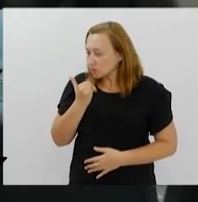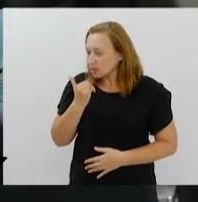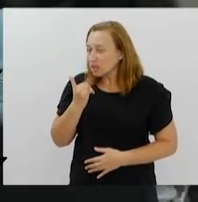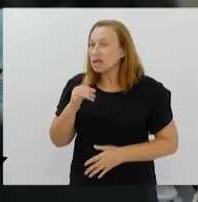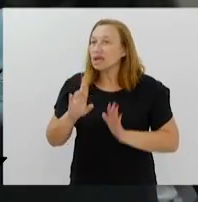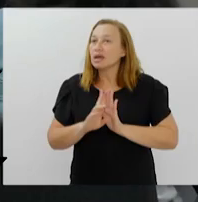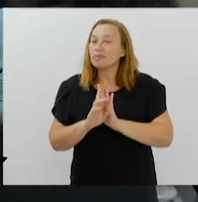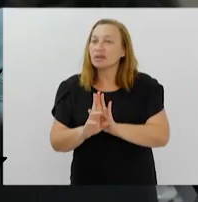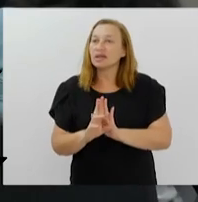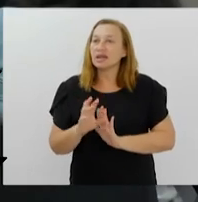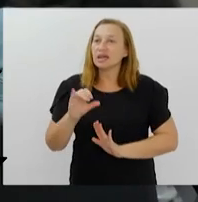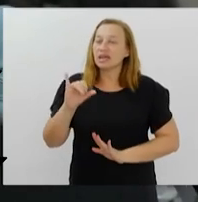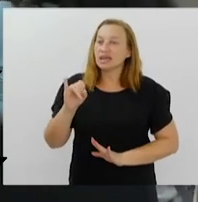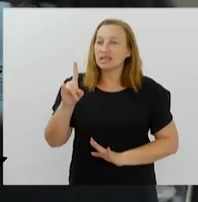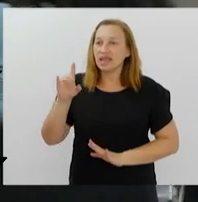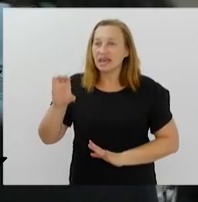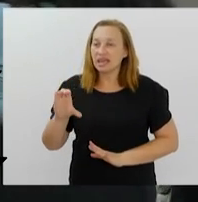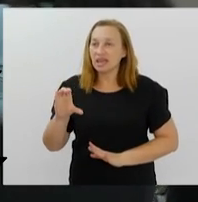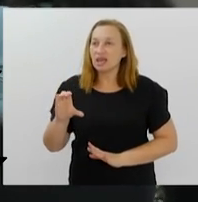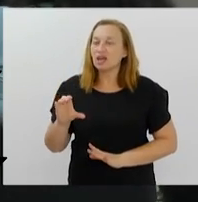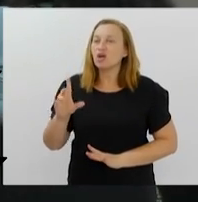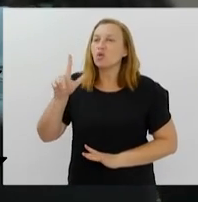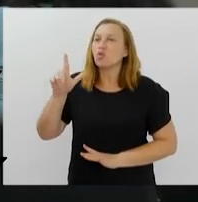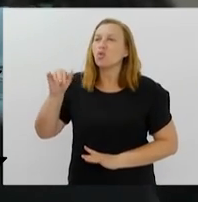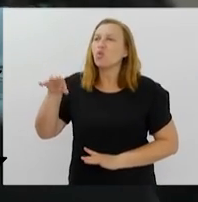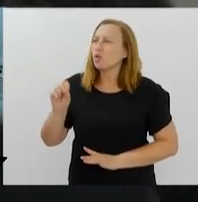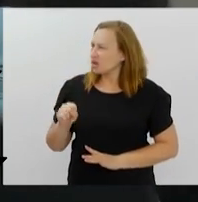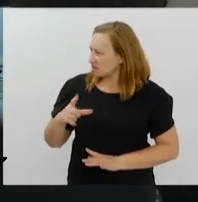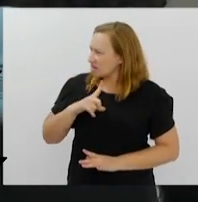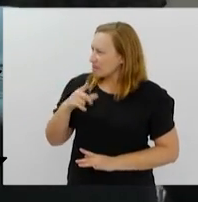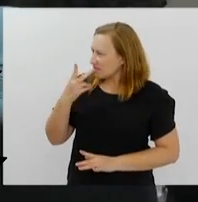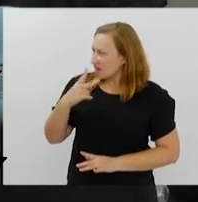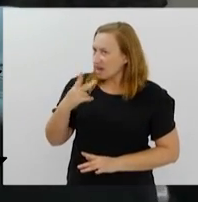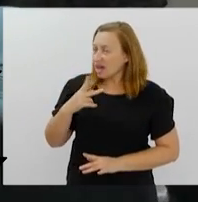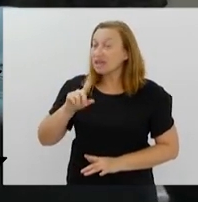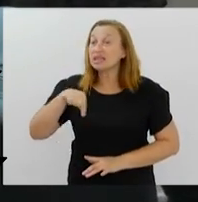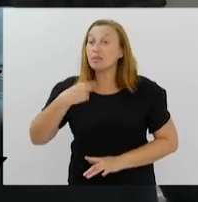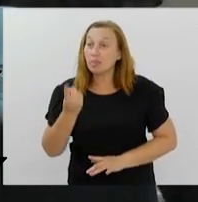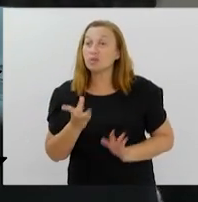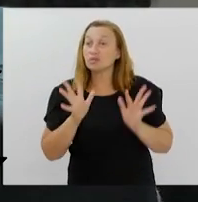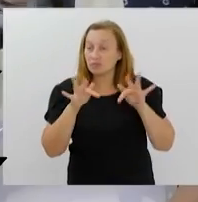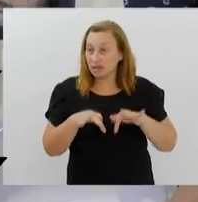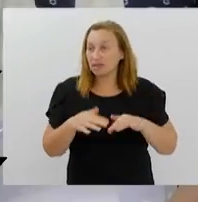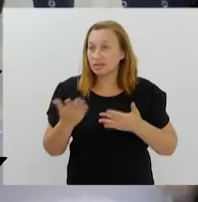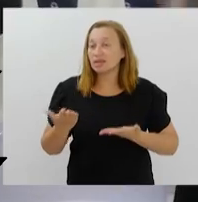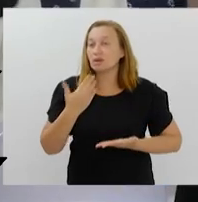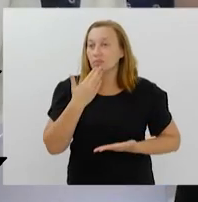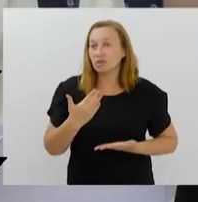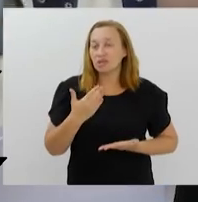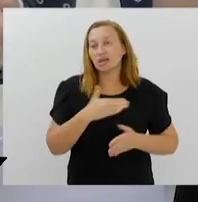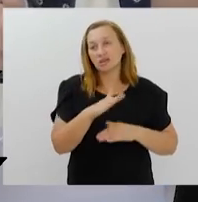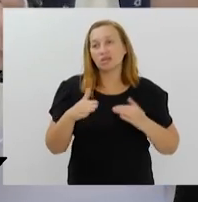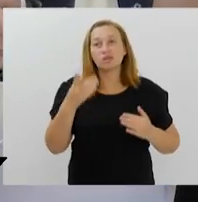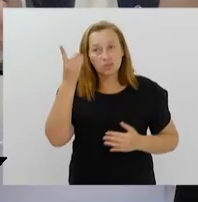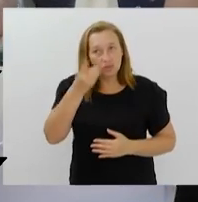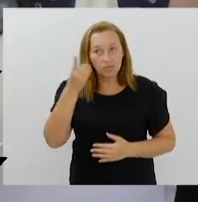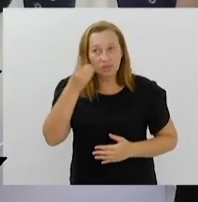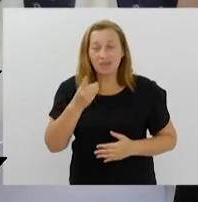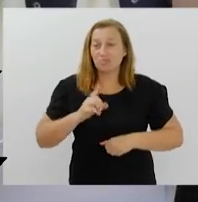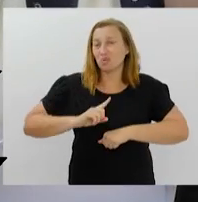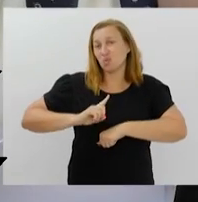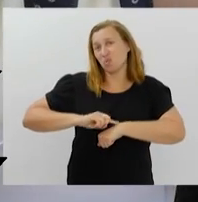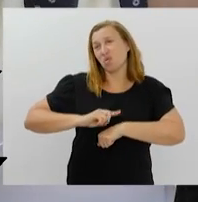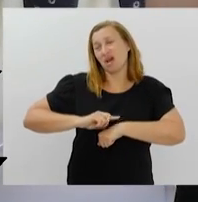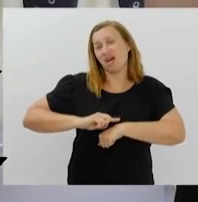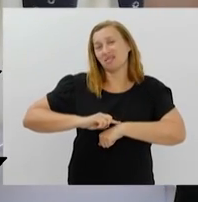representante do idec o Lucas Senor Lucas por favor tenho ainda uma uma uma palavra e depois eu vou pedir vene a todos os deputados já pelo pelo